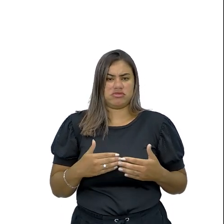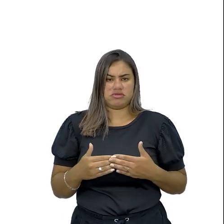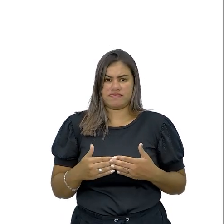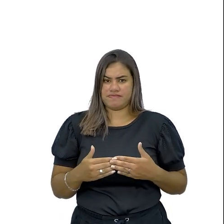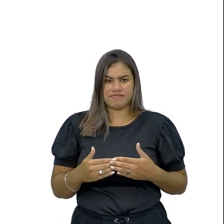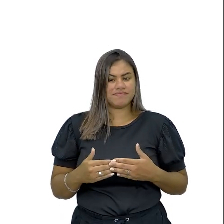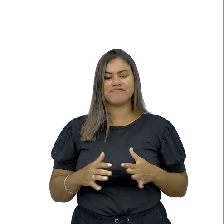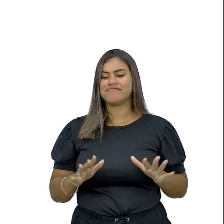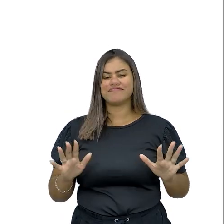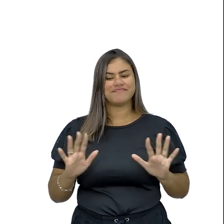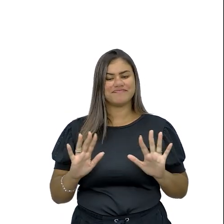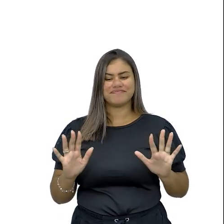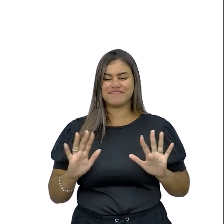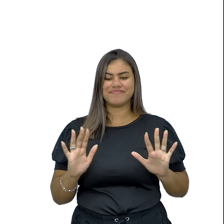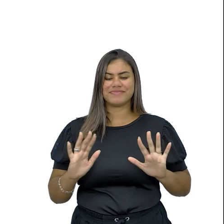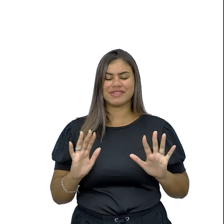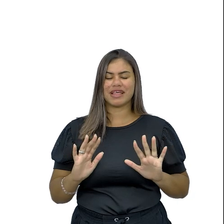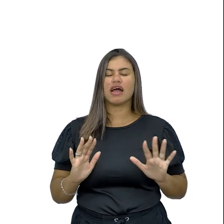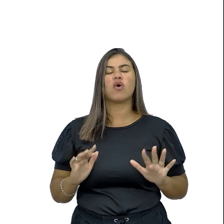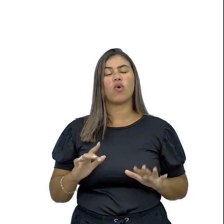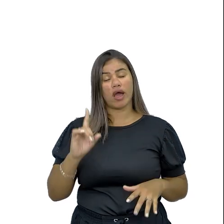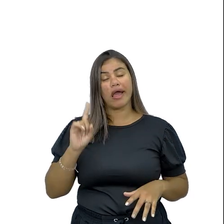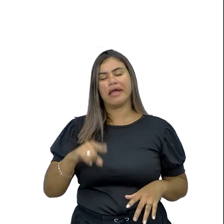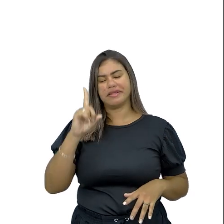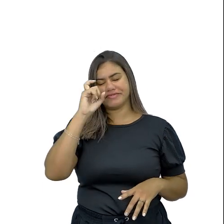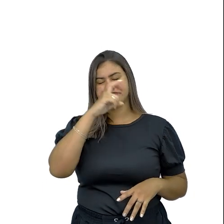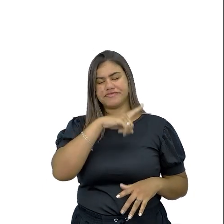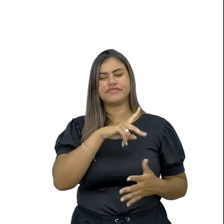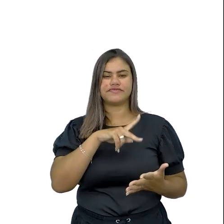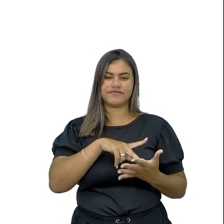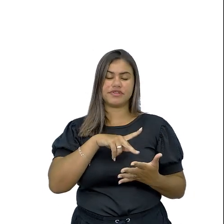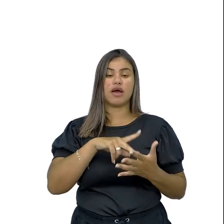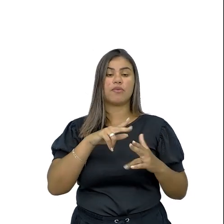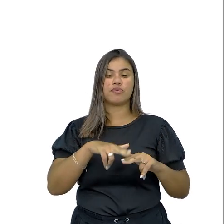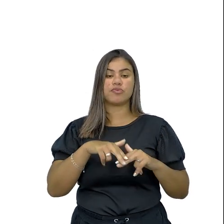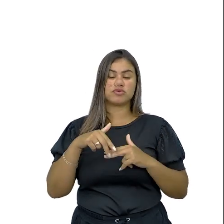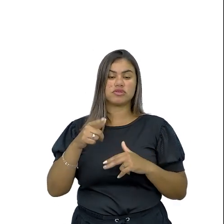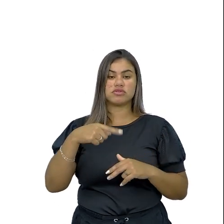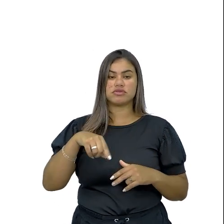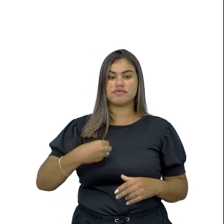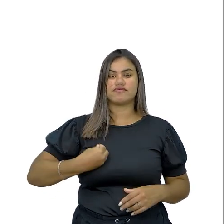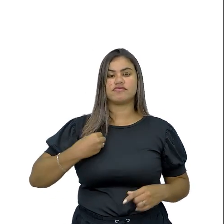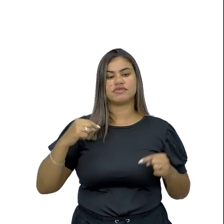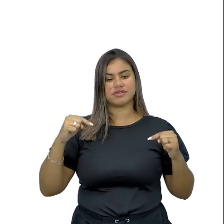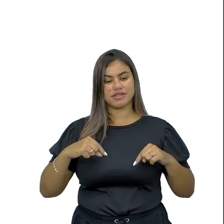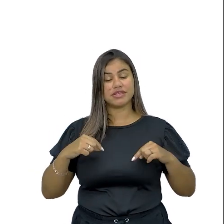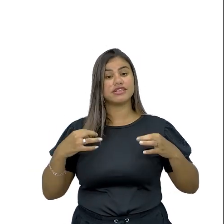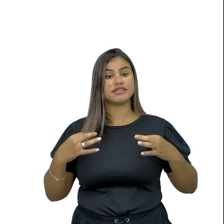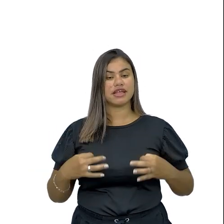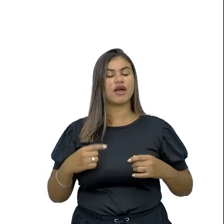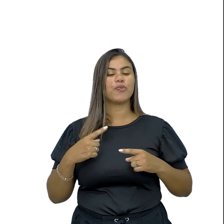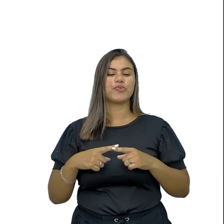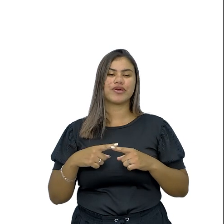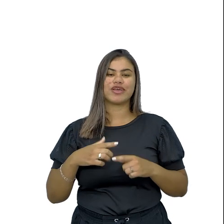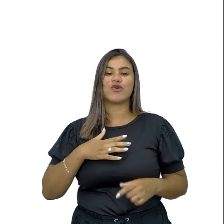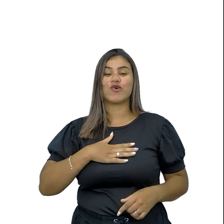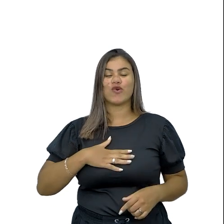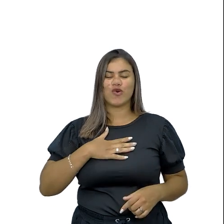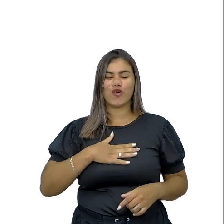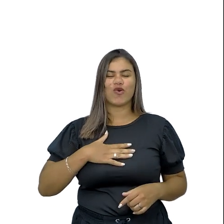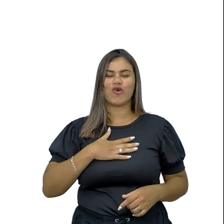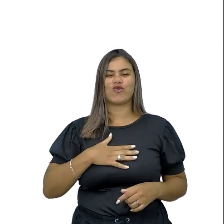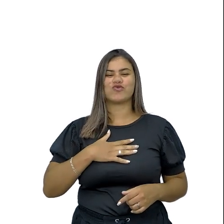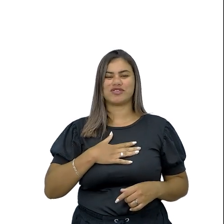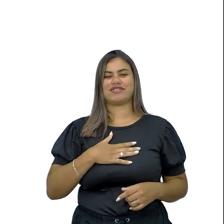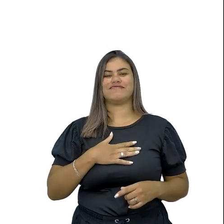nenhum de vocês. Impõe desafios, mas por isso que nós estamos aqui. Tenho certeza disso, porque nós gostamos de desafios de